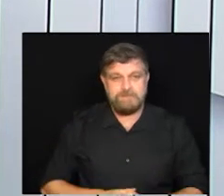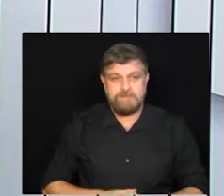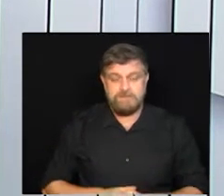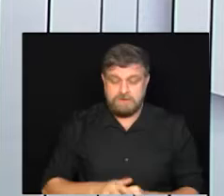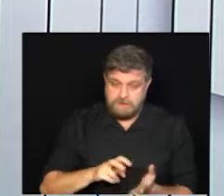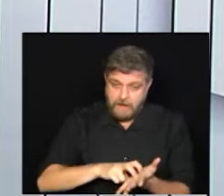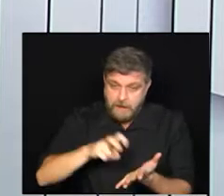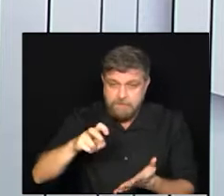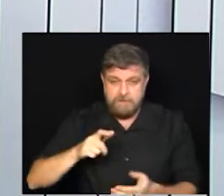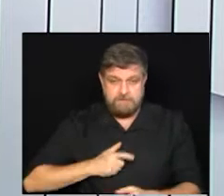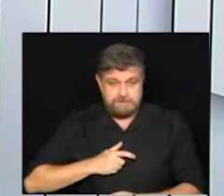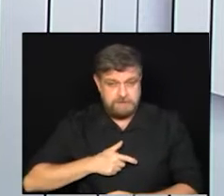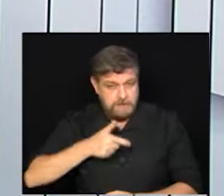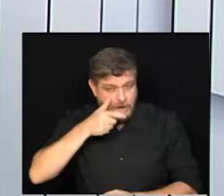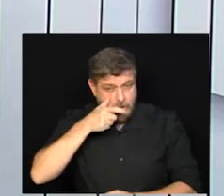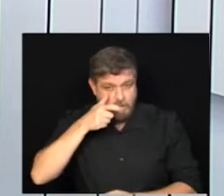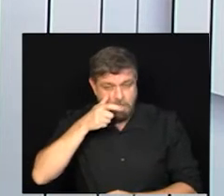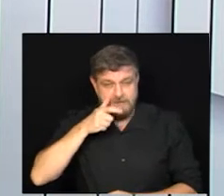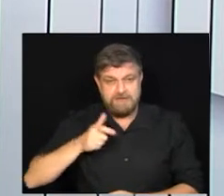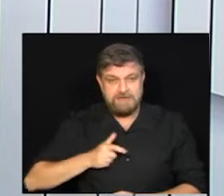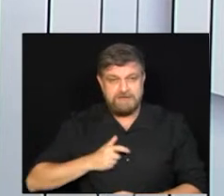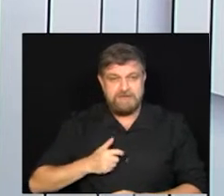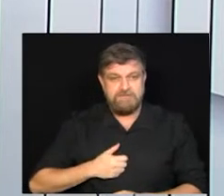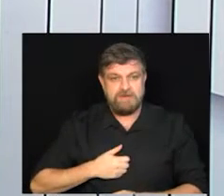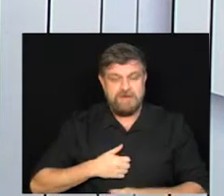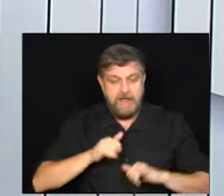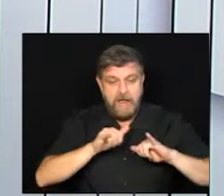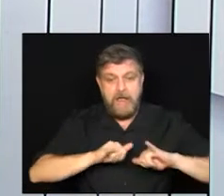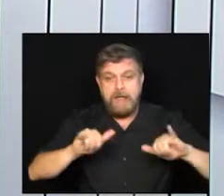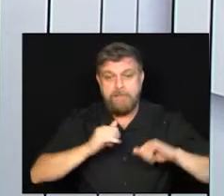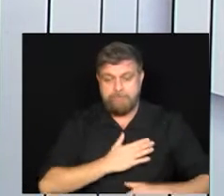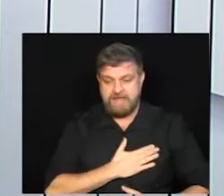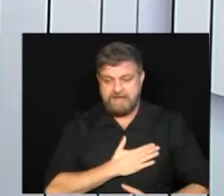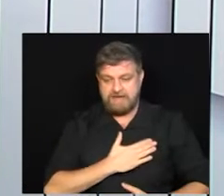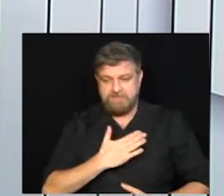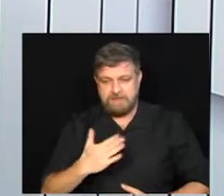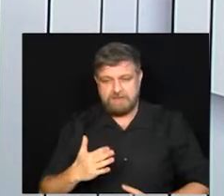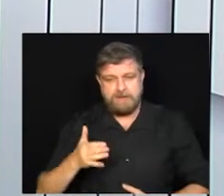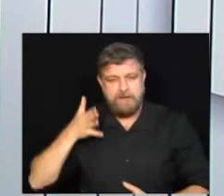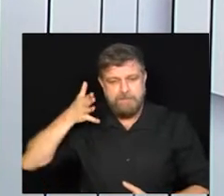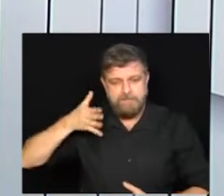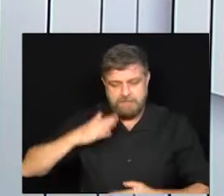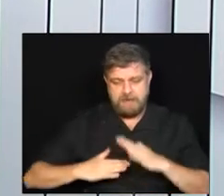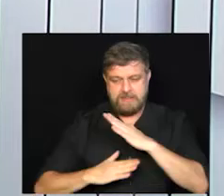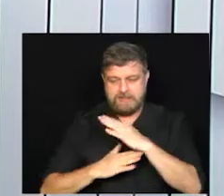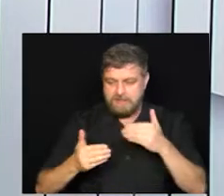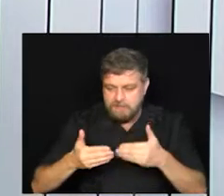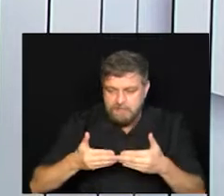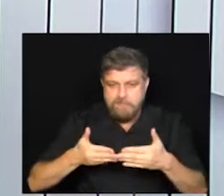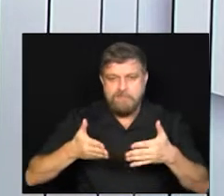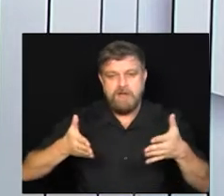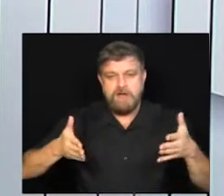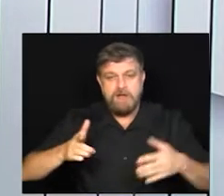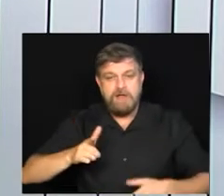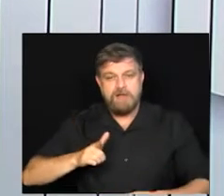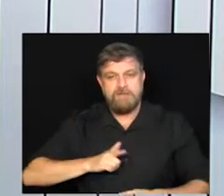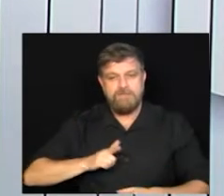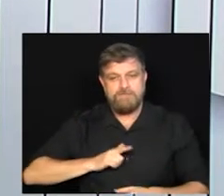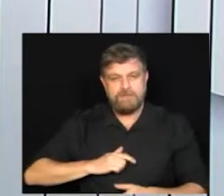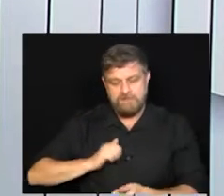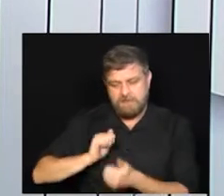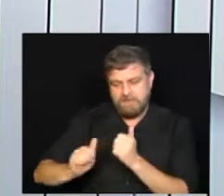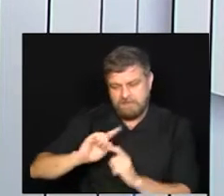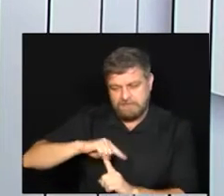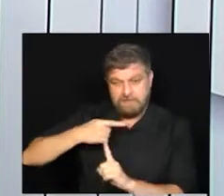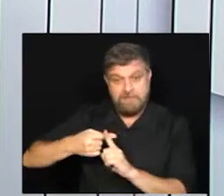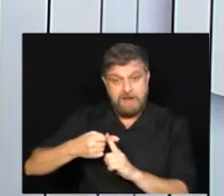você acompanhou a abertura aí da campanha da Fraternidade aqui no Legislativo. Teve o Mais Esportes